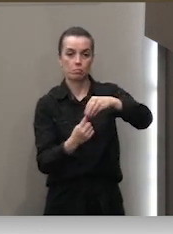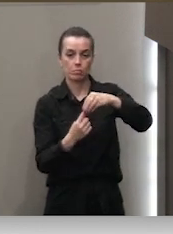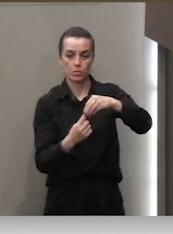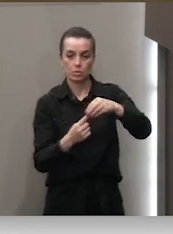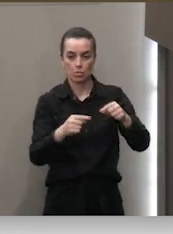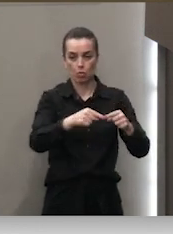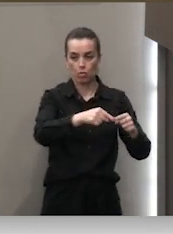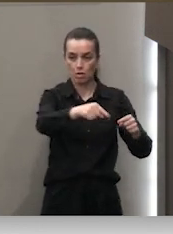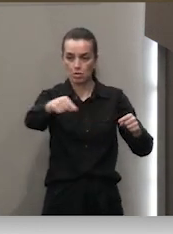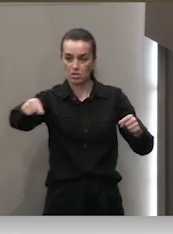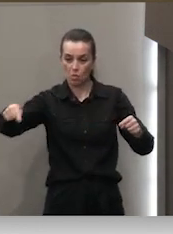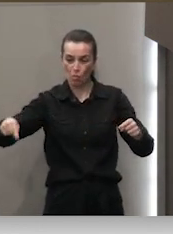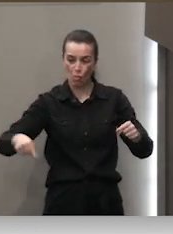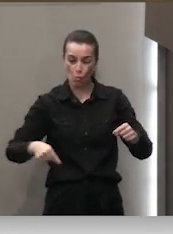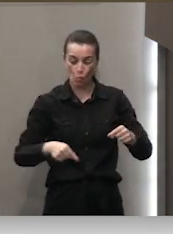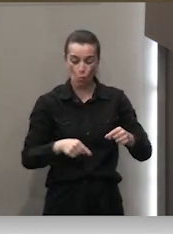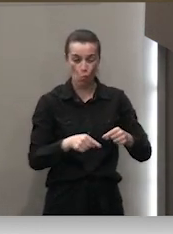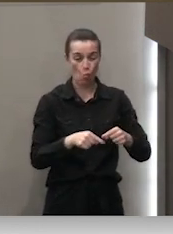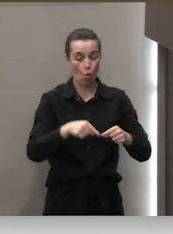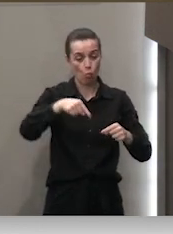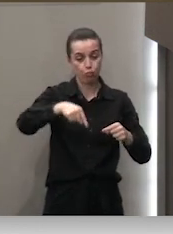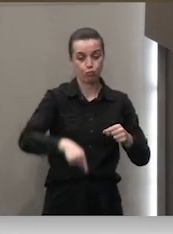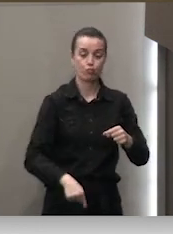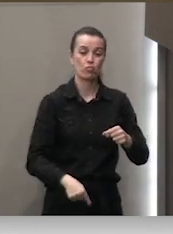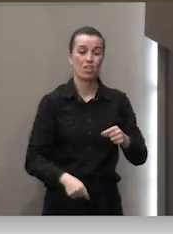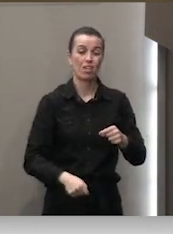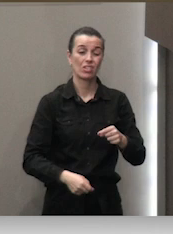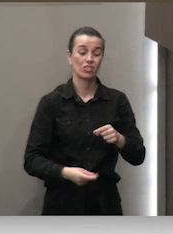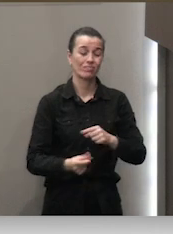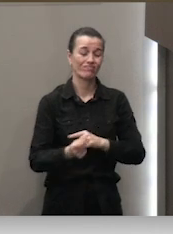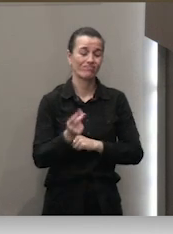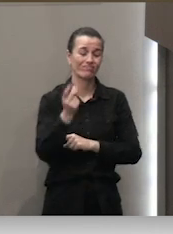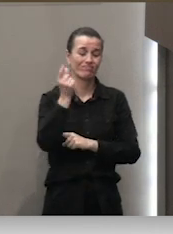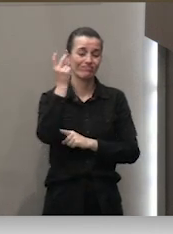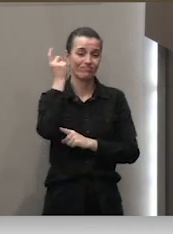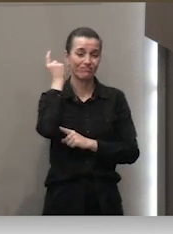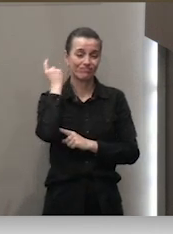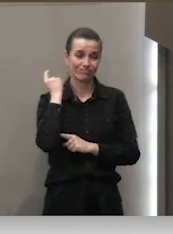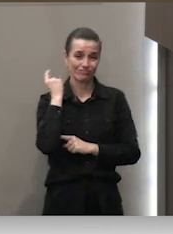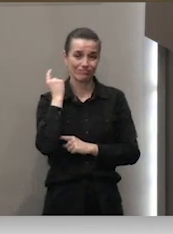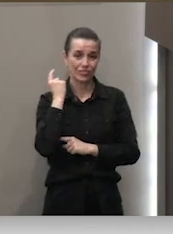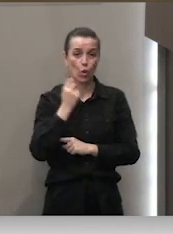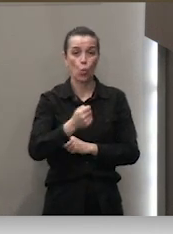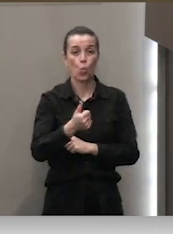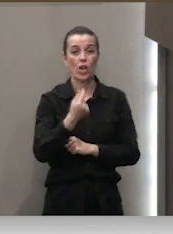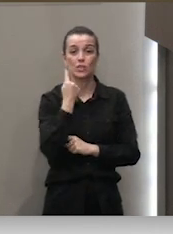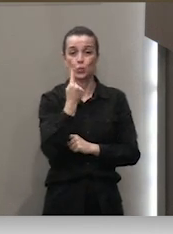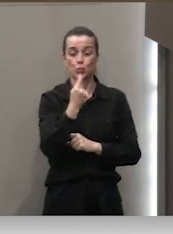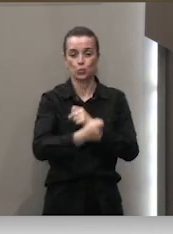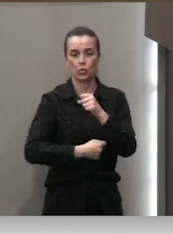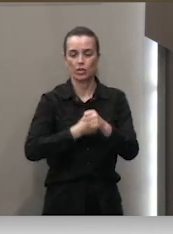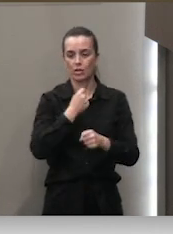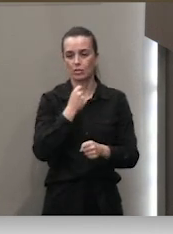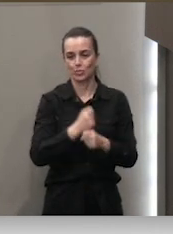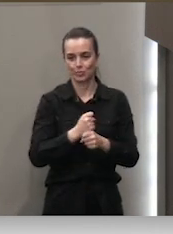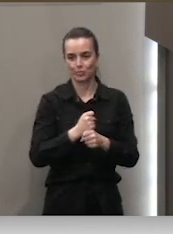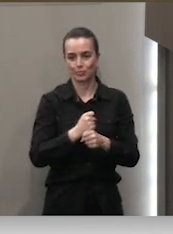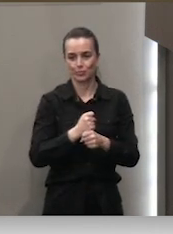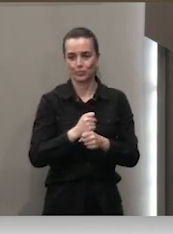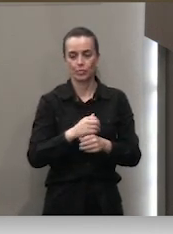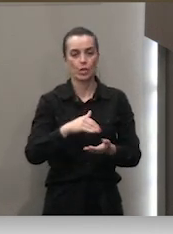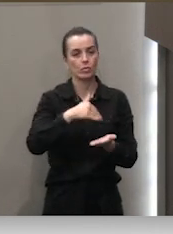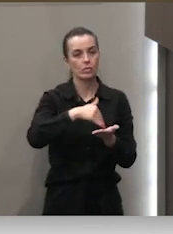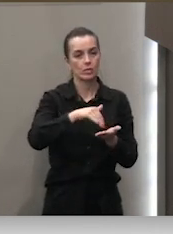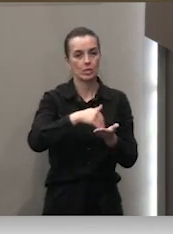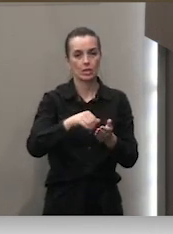ela faz meses, vai completar aí daqui a 2 meses, 1 ano. O secretário Rubens,